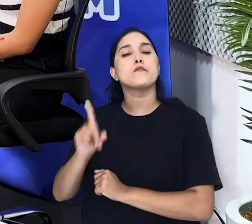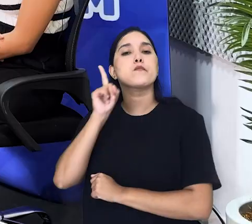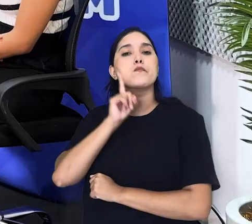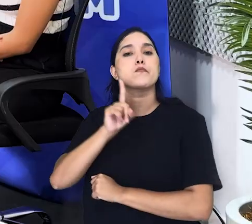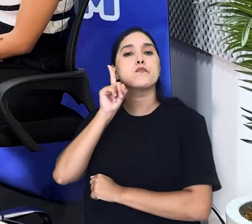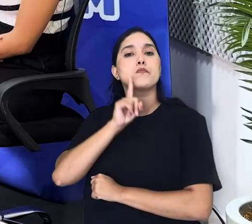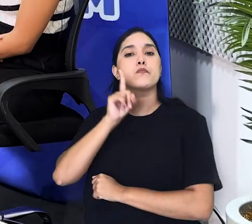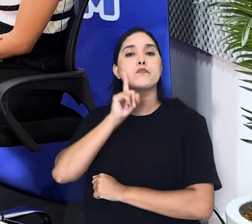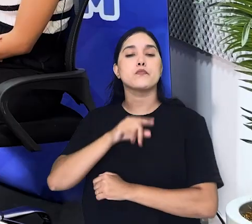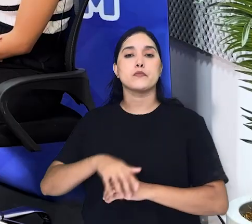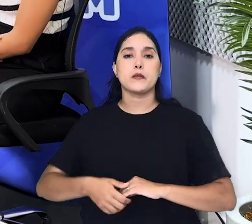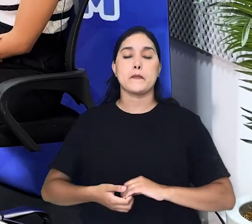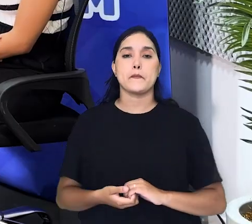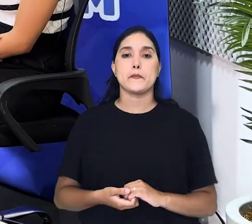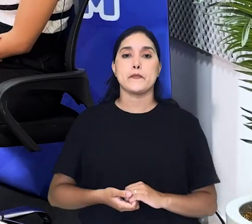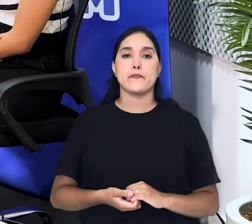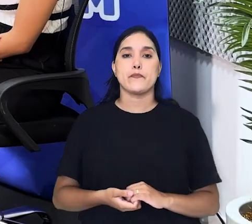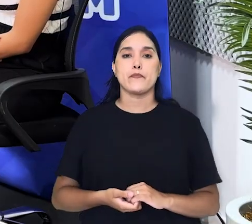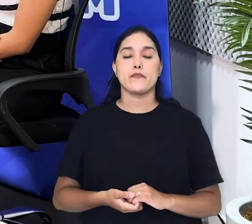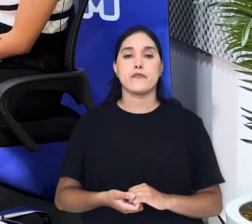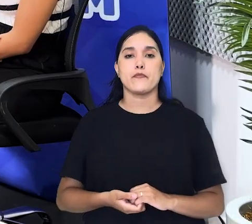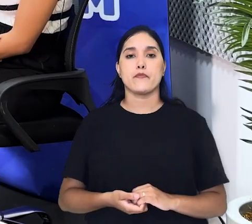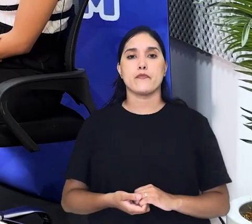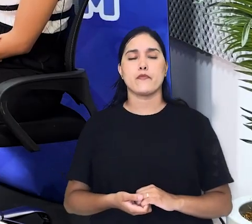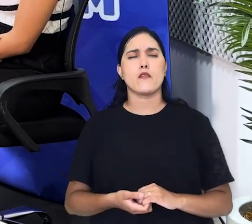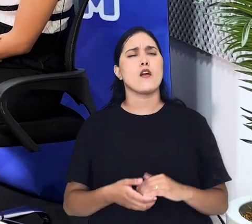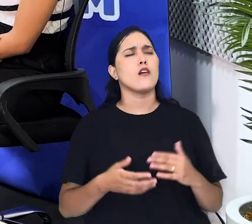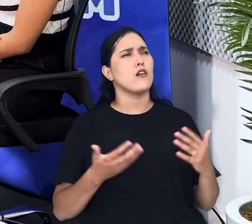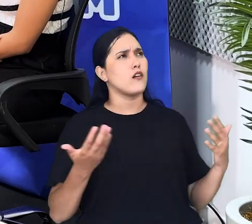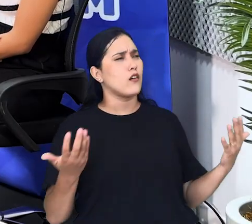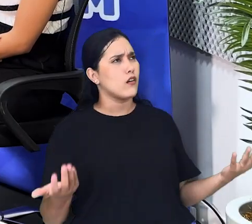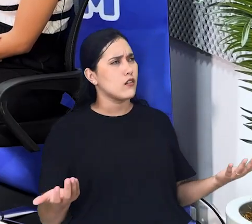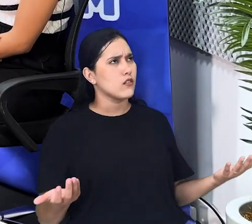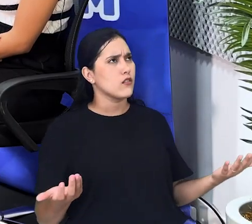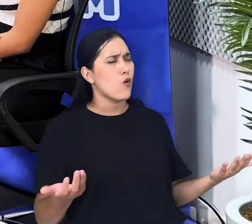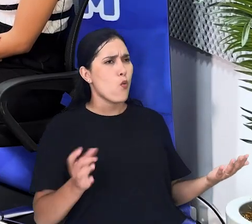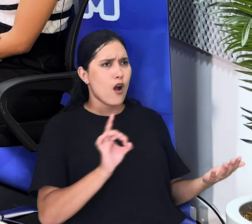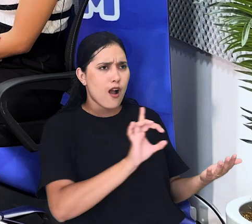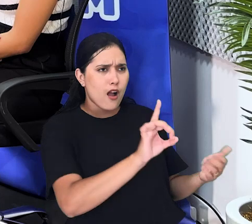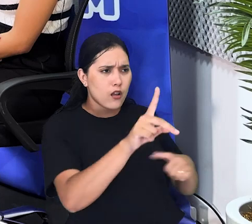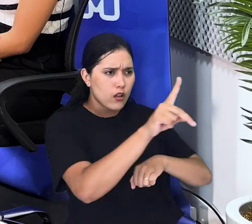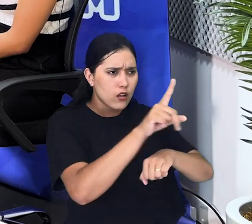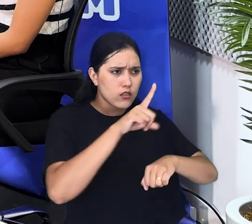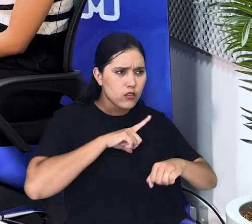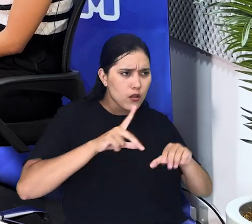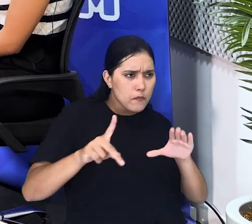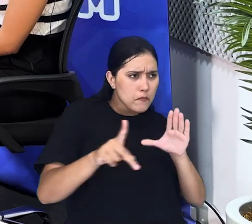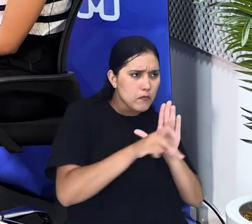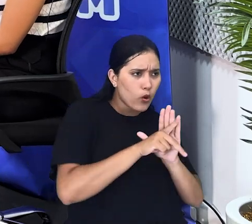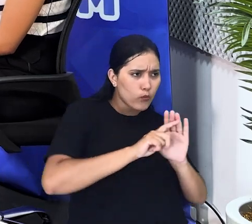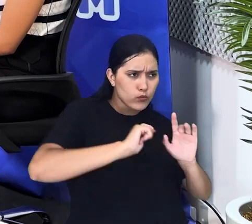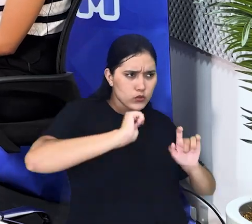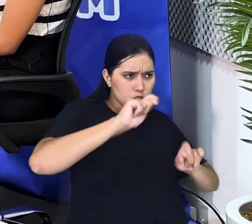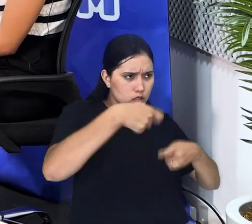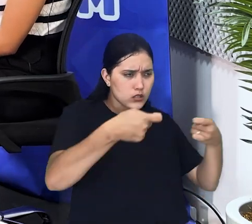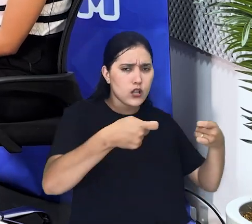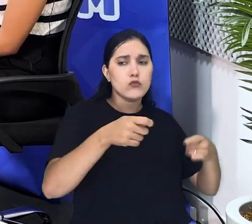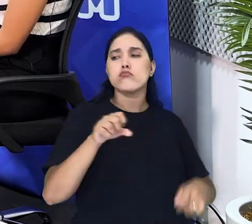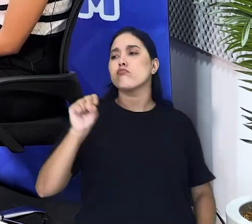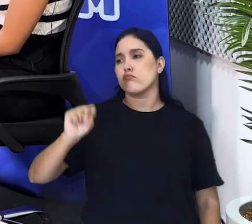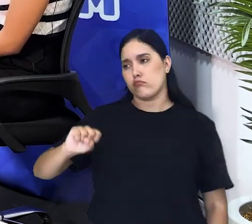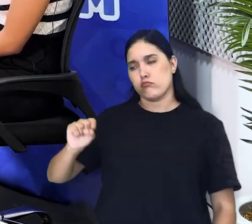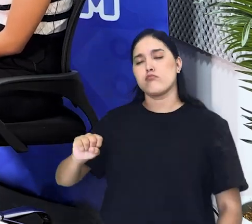em outros países, aqui estão todas as siglas, né, com as suas determinadas linguagens. Aqui no caso dos Estados Unidos,